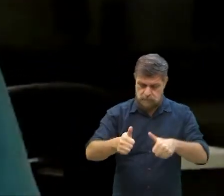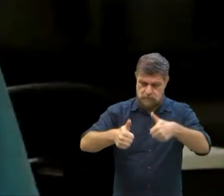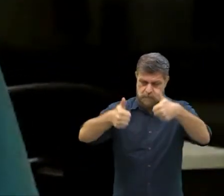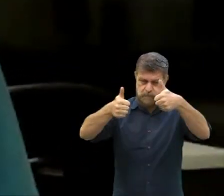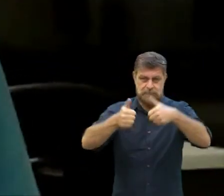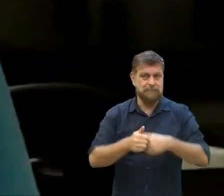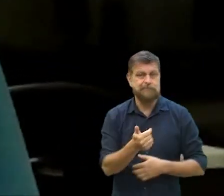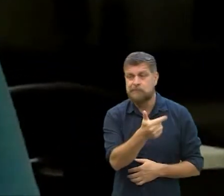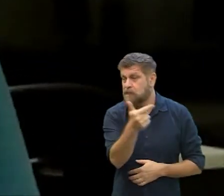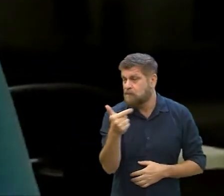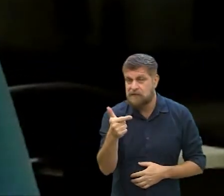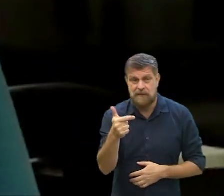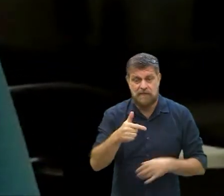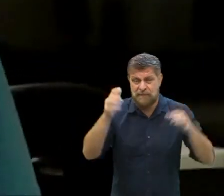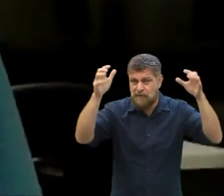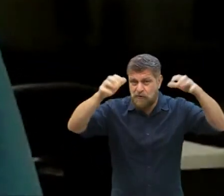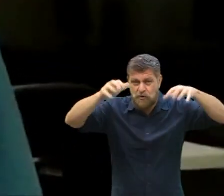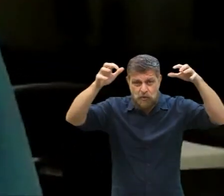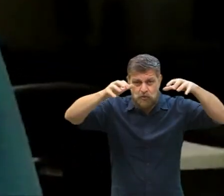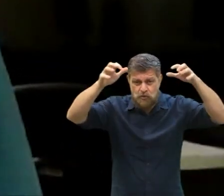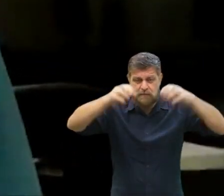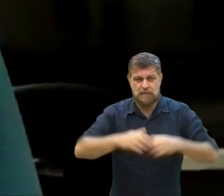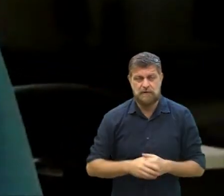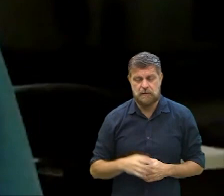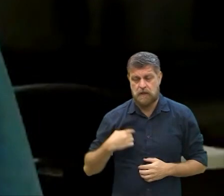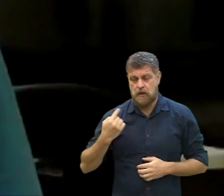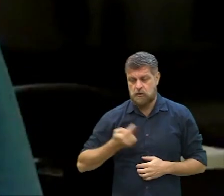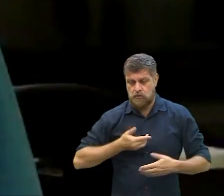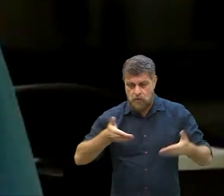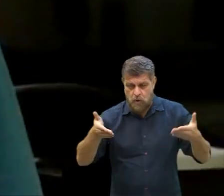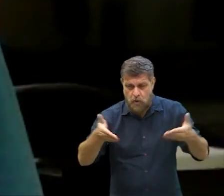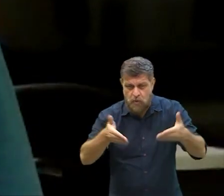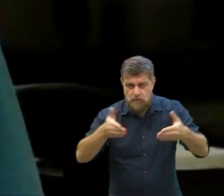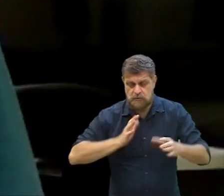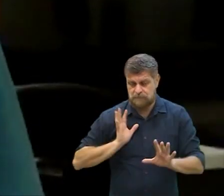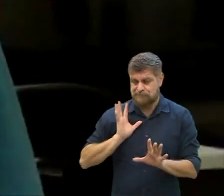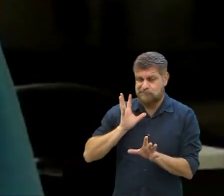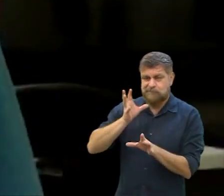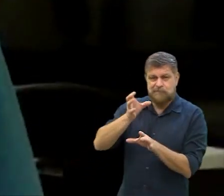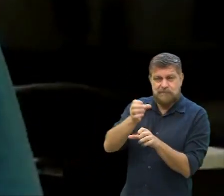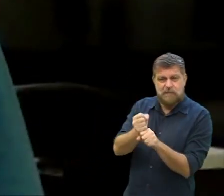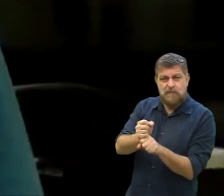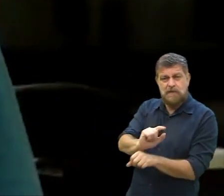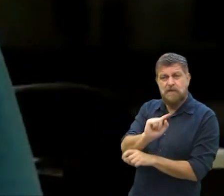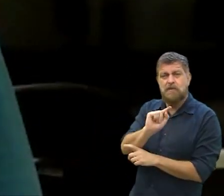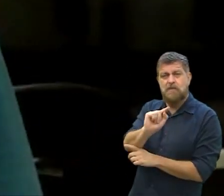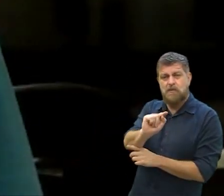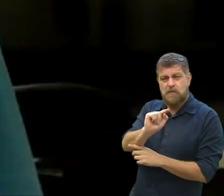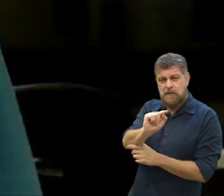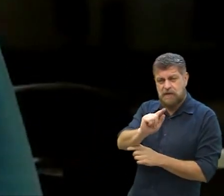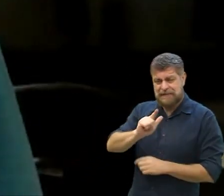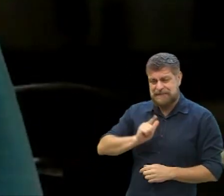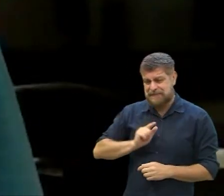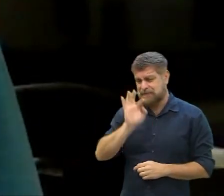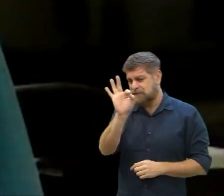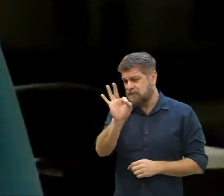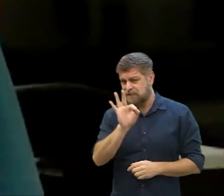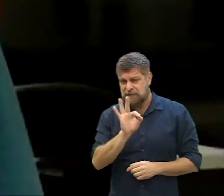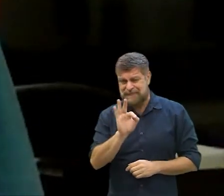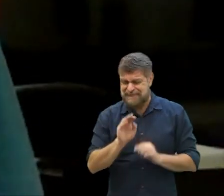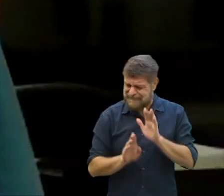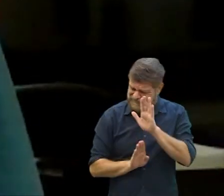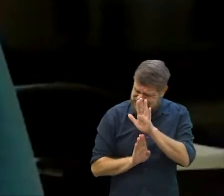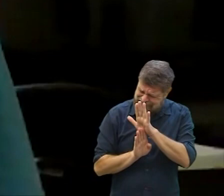ar, enfim, de tudo. Isso não aconteceu. Então, hoje nós estamos aí realmente somando um